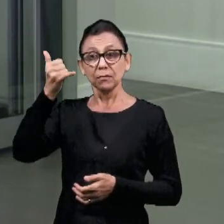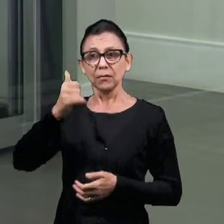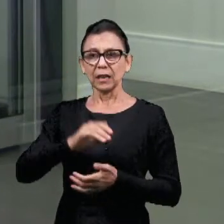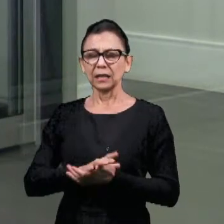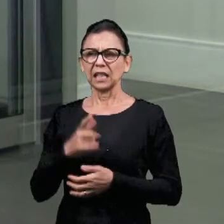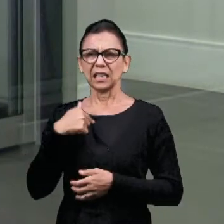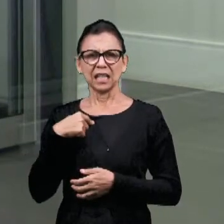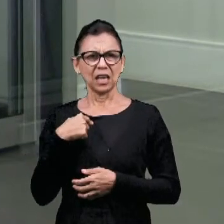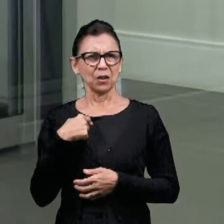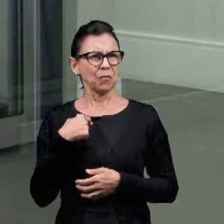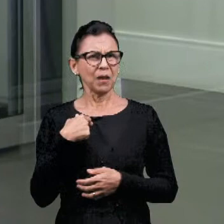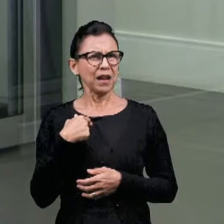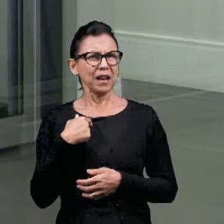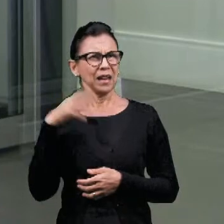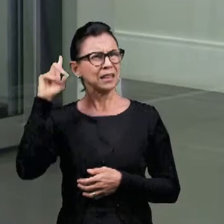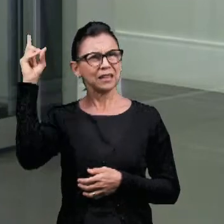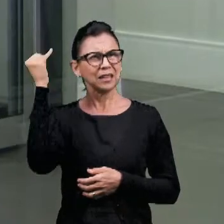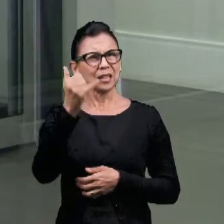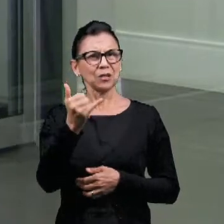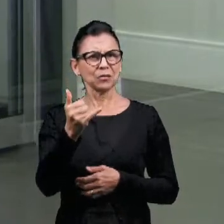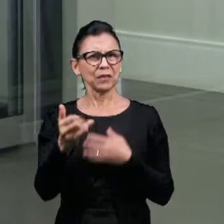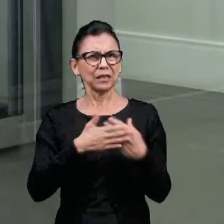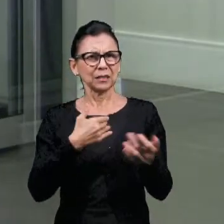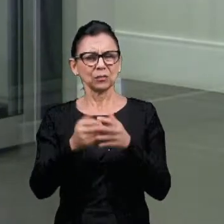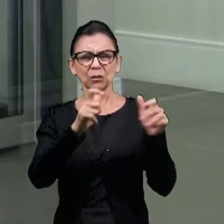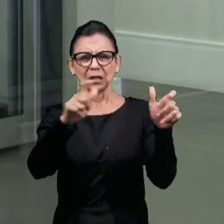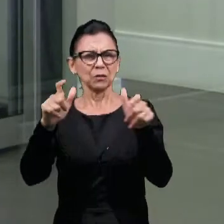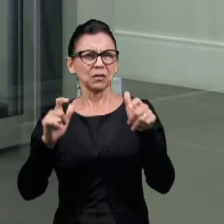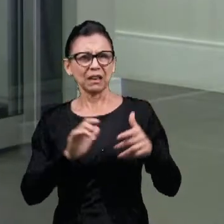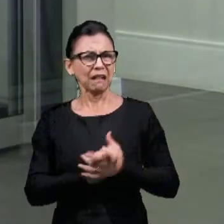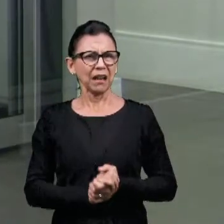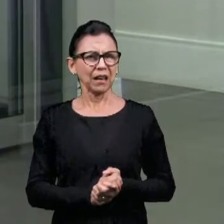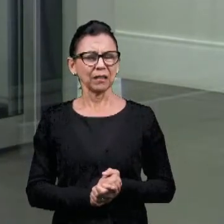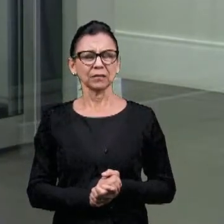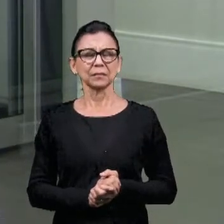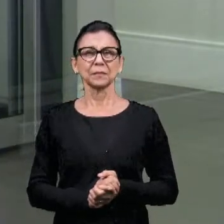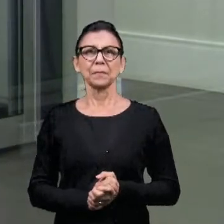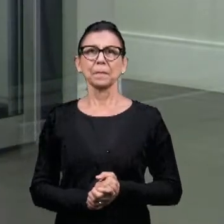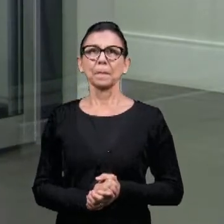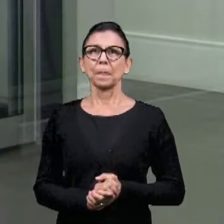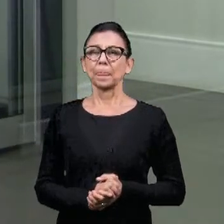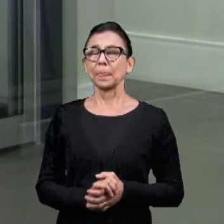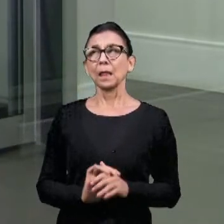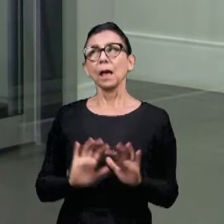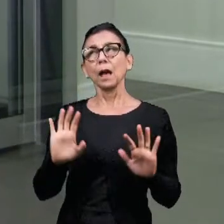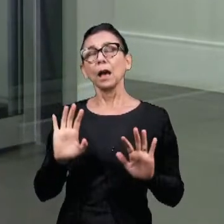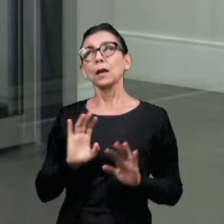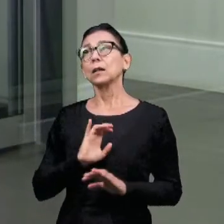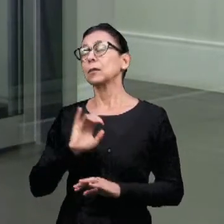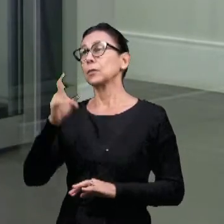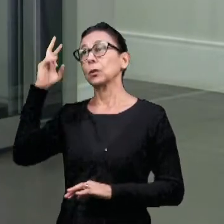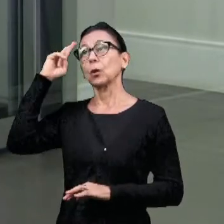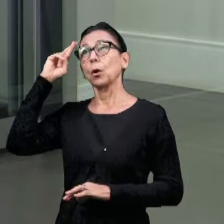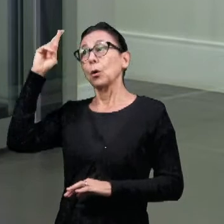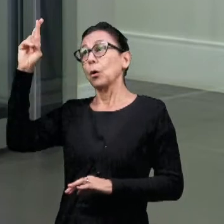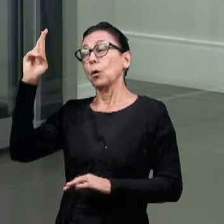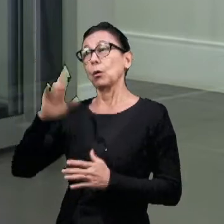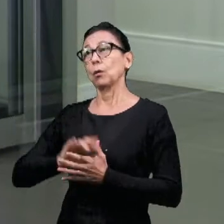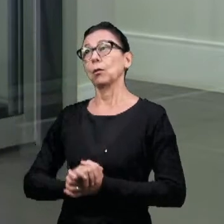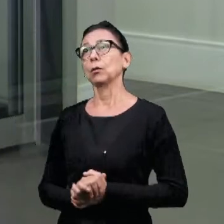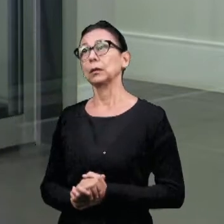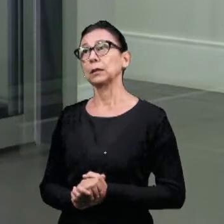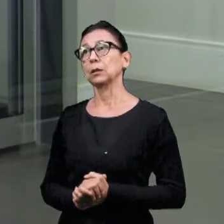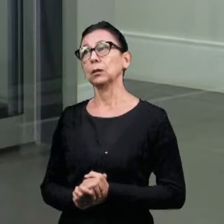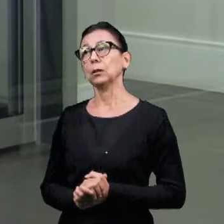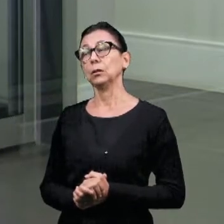Deus, como é que eu vou fazer? Aí eu saí dali, eu fiz um concerto com o Senhor. Eu falei: não, o Senhor me deixa viver, porque eu morria. Então